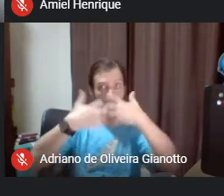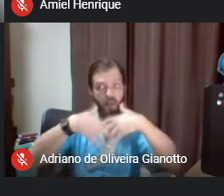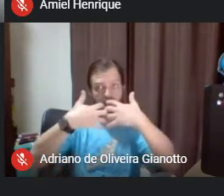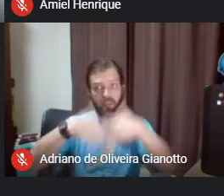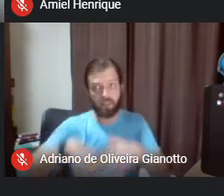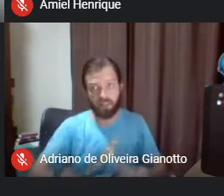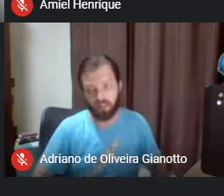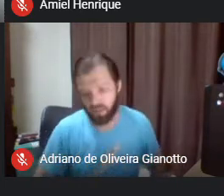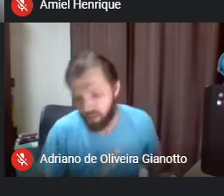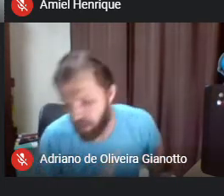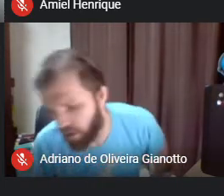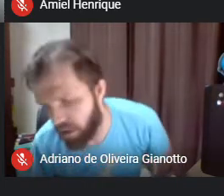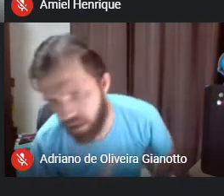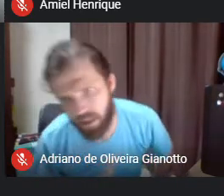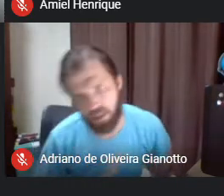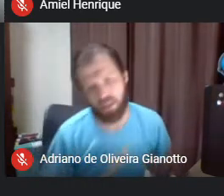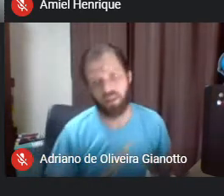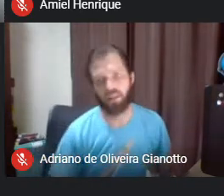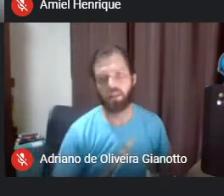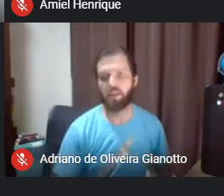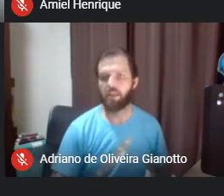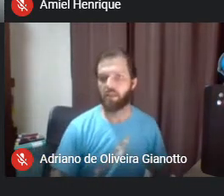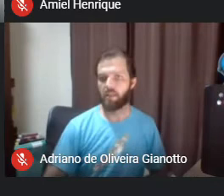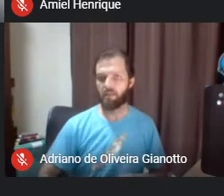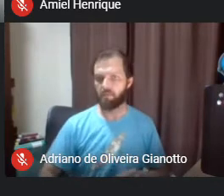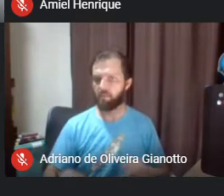Lá em Teresópolis.